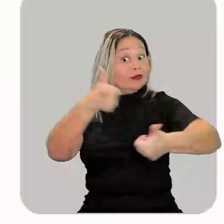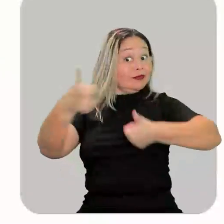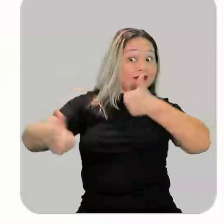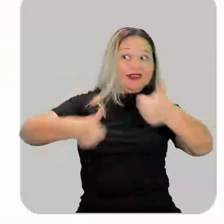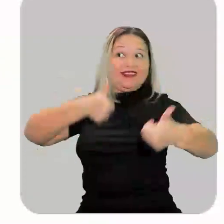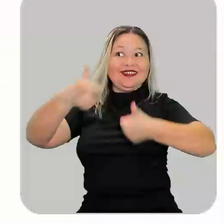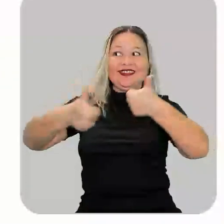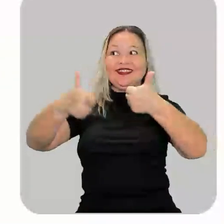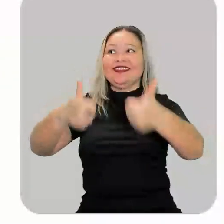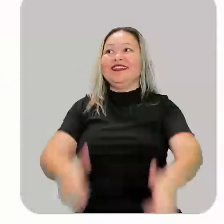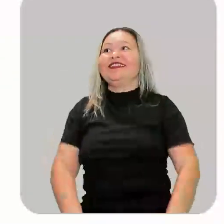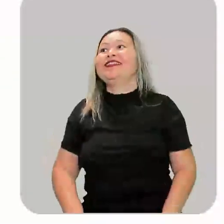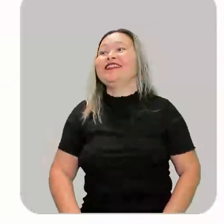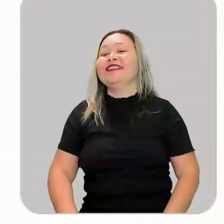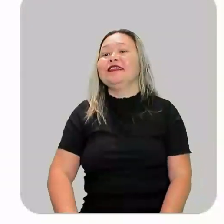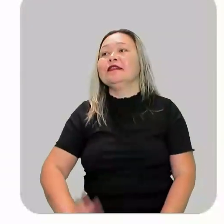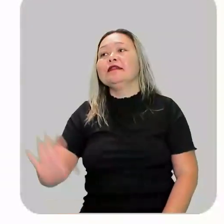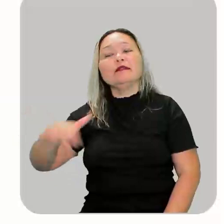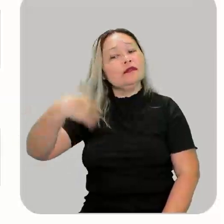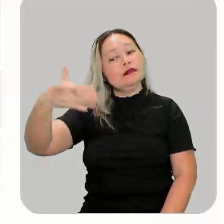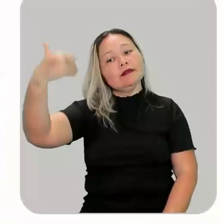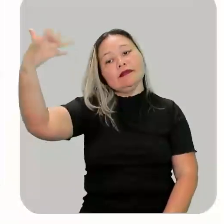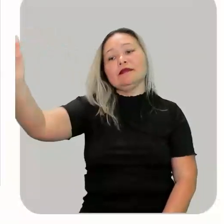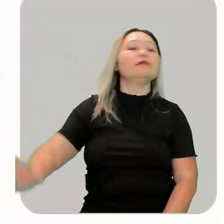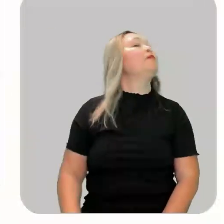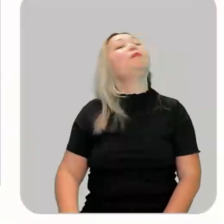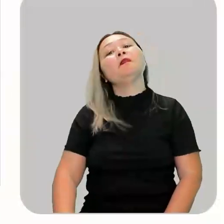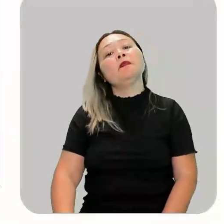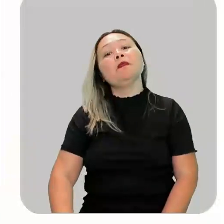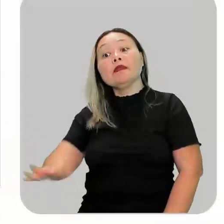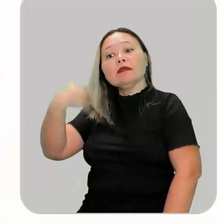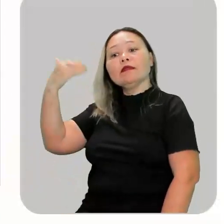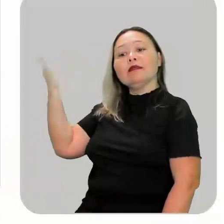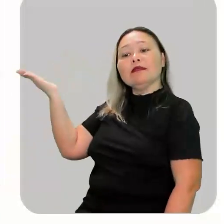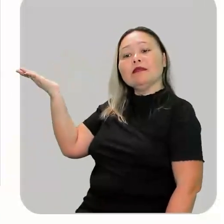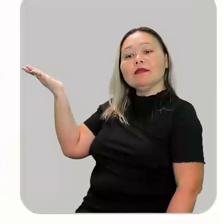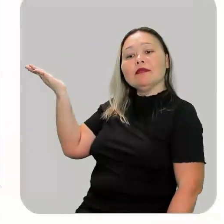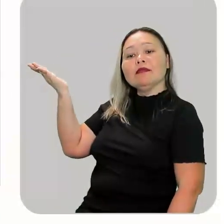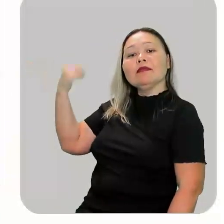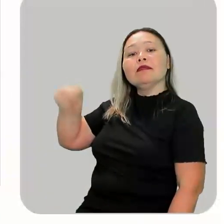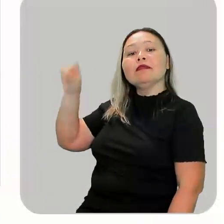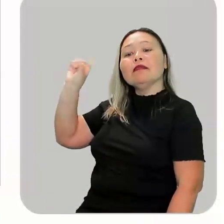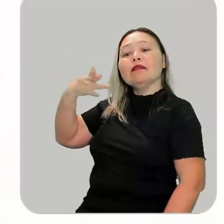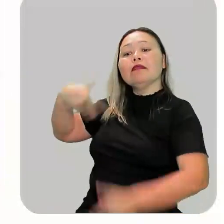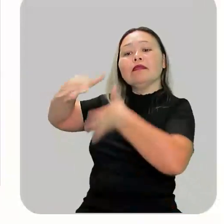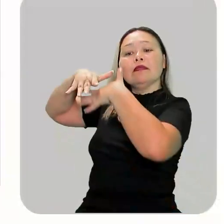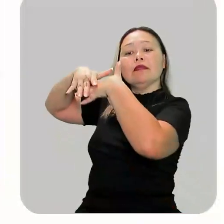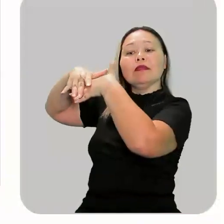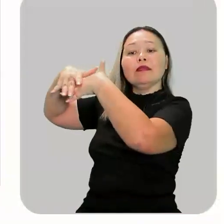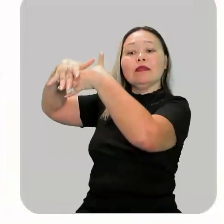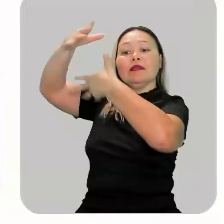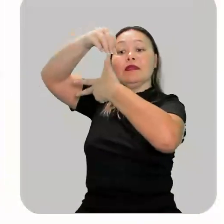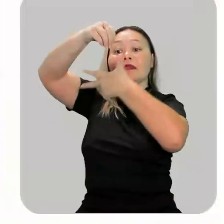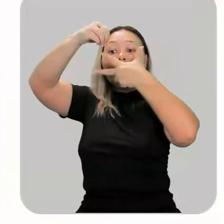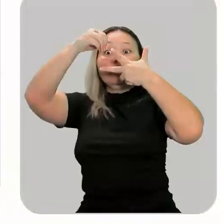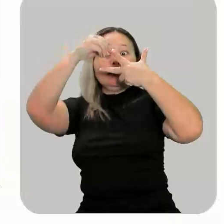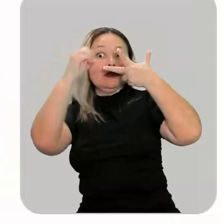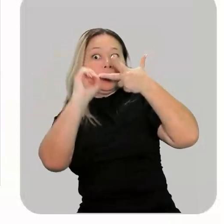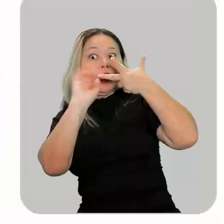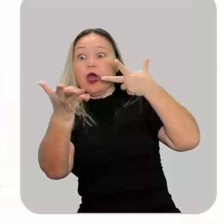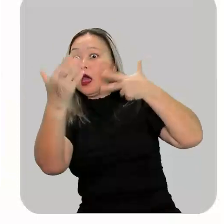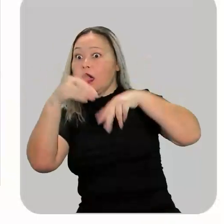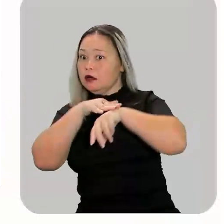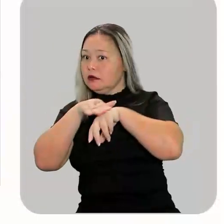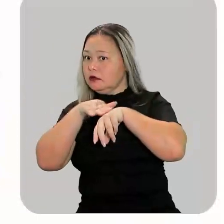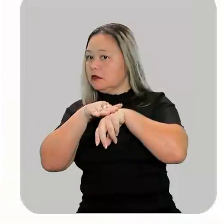Beleza? Beleza. Para frente e para o alto, vamos lá? Olha aí, ó, a matemática no Enem. Vamos conversar